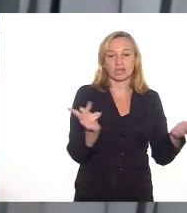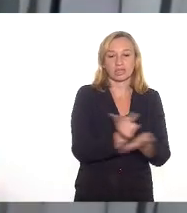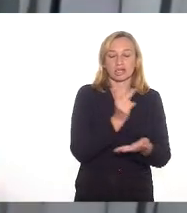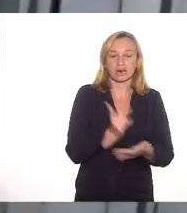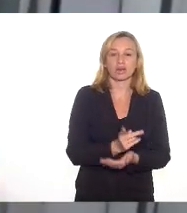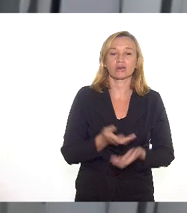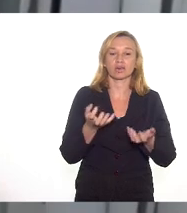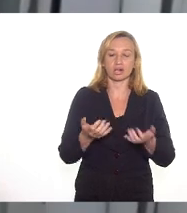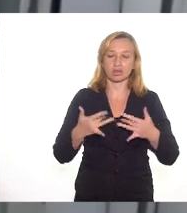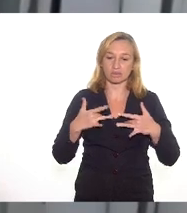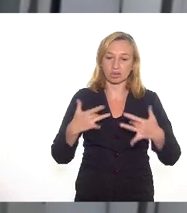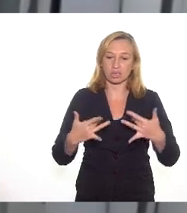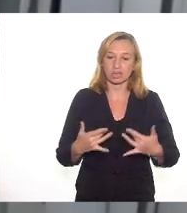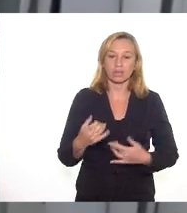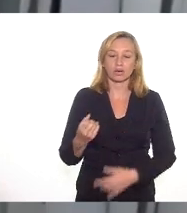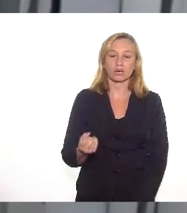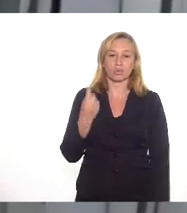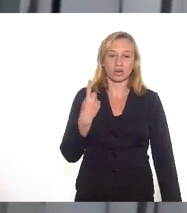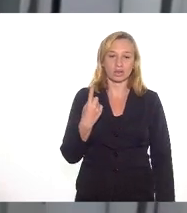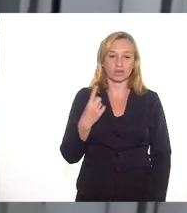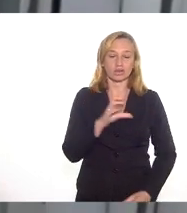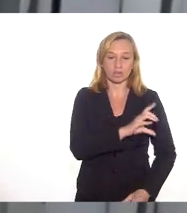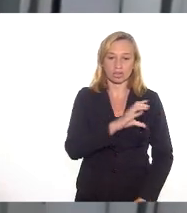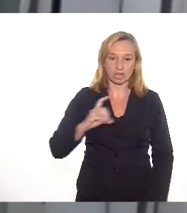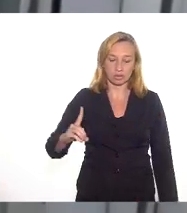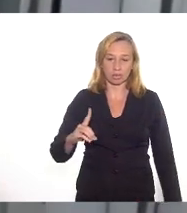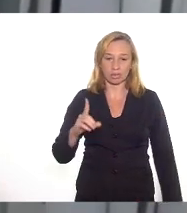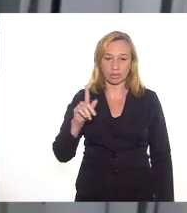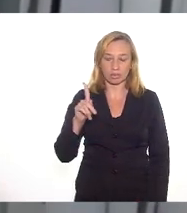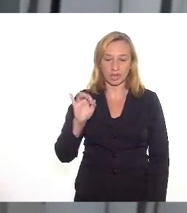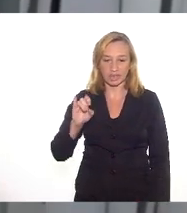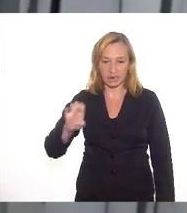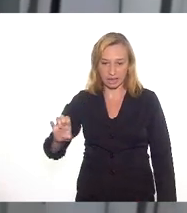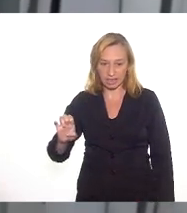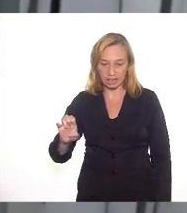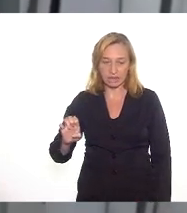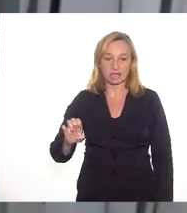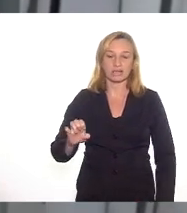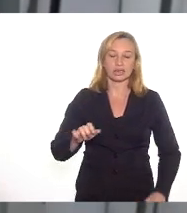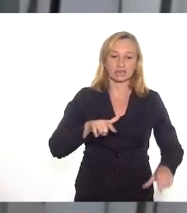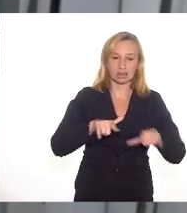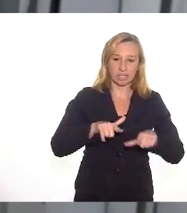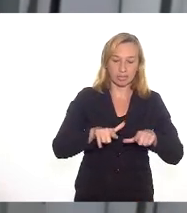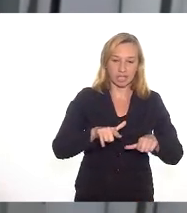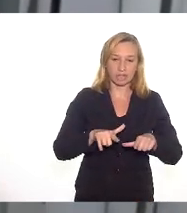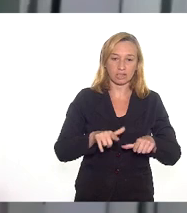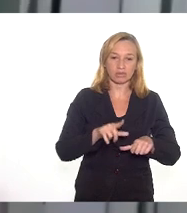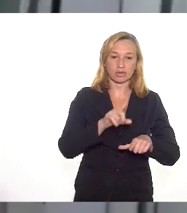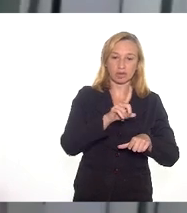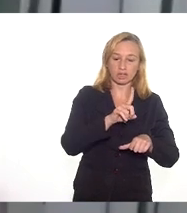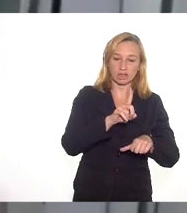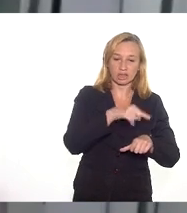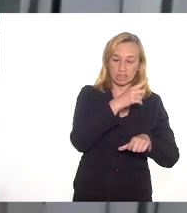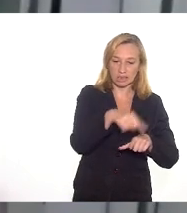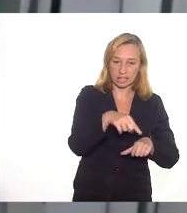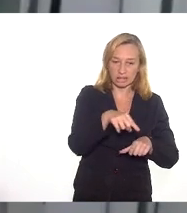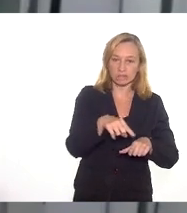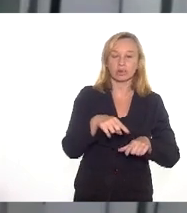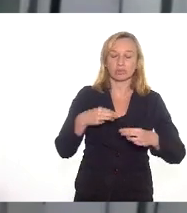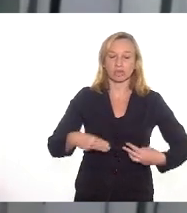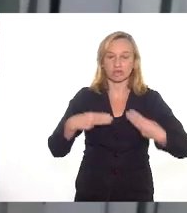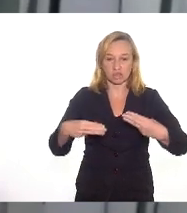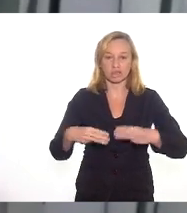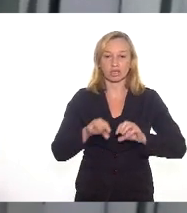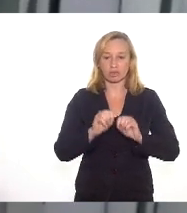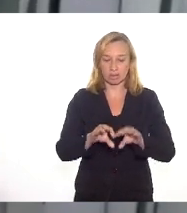solidariedade aos ex-coordenadores do PNAIC, aos autores desse trabalho que foi censurado pelo INEP, pelo Ministério da Educação, do